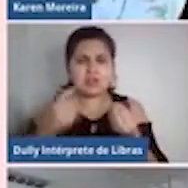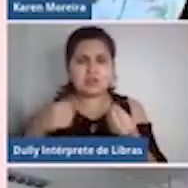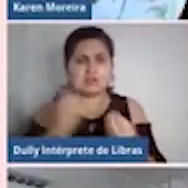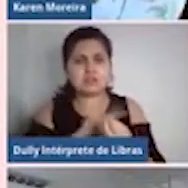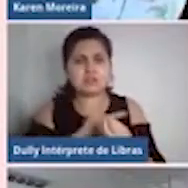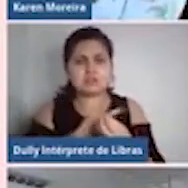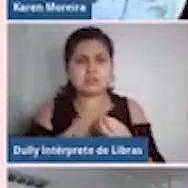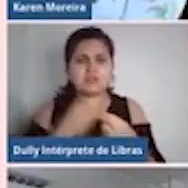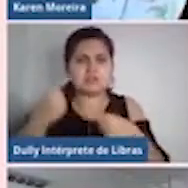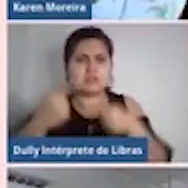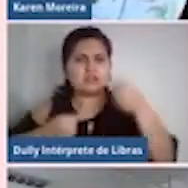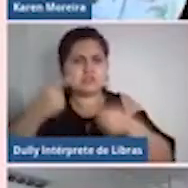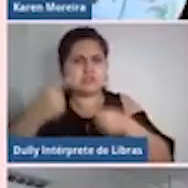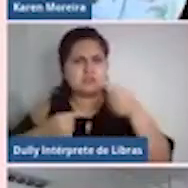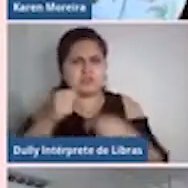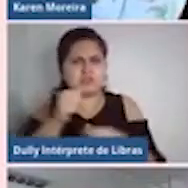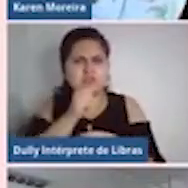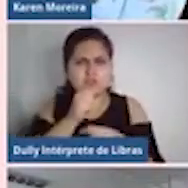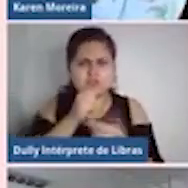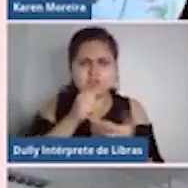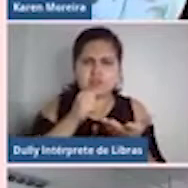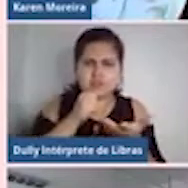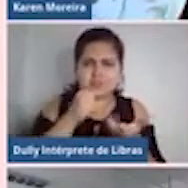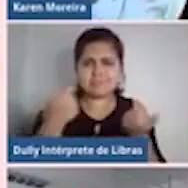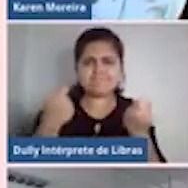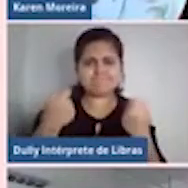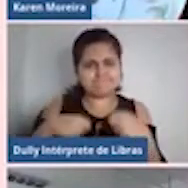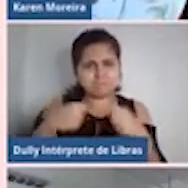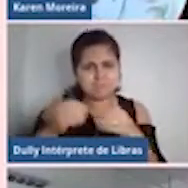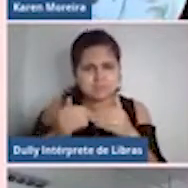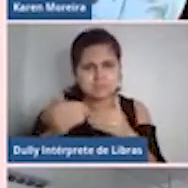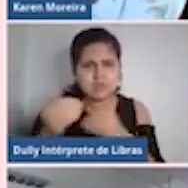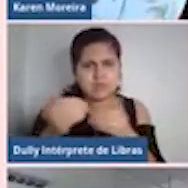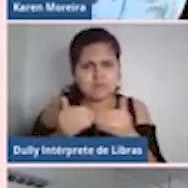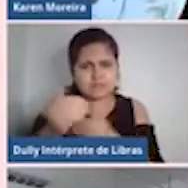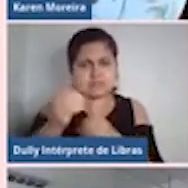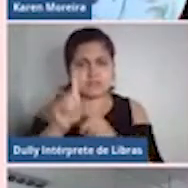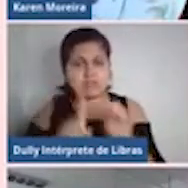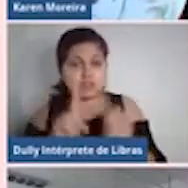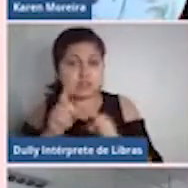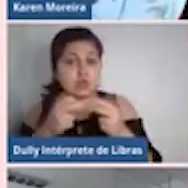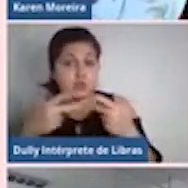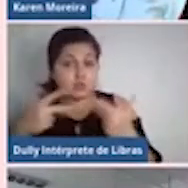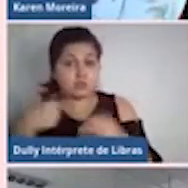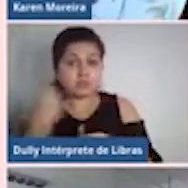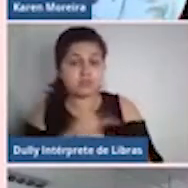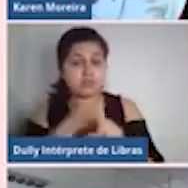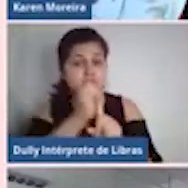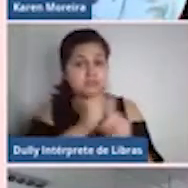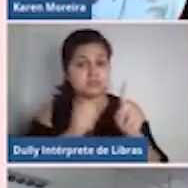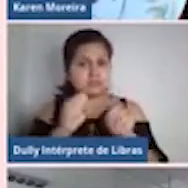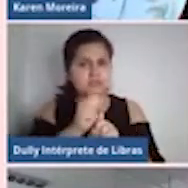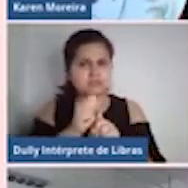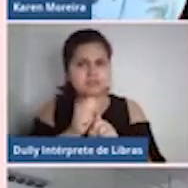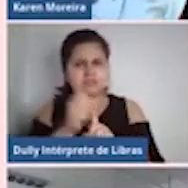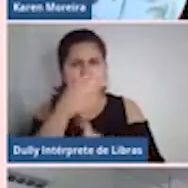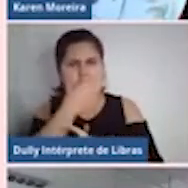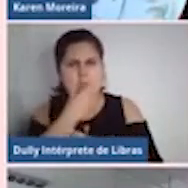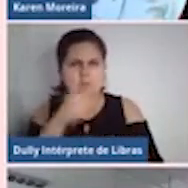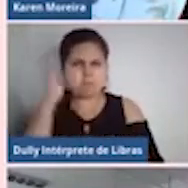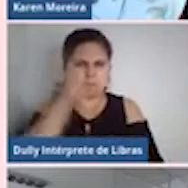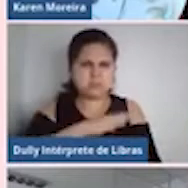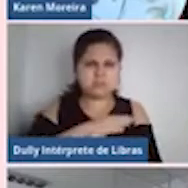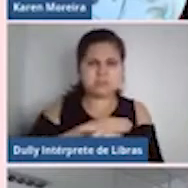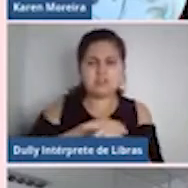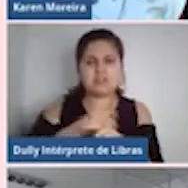aqui discutindo ainda que precisamos avançar em algumas questões, né, na nossa sociedade de machismo, de